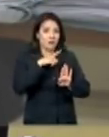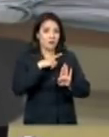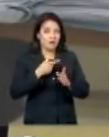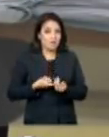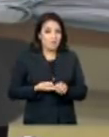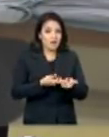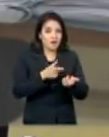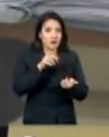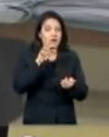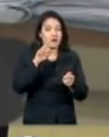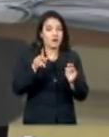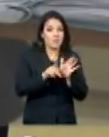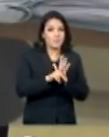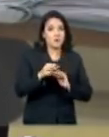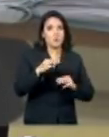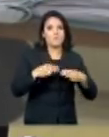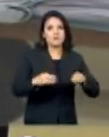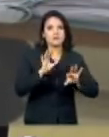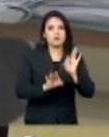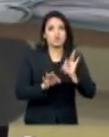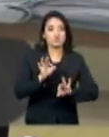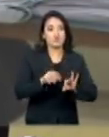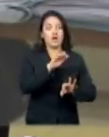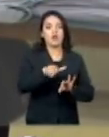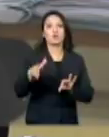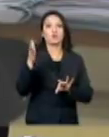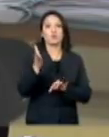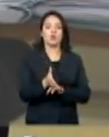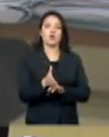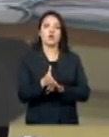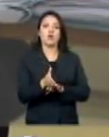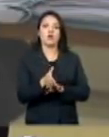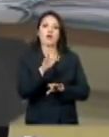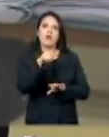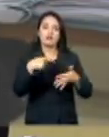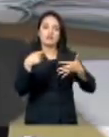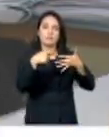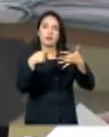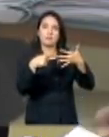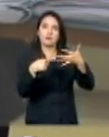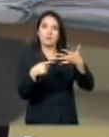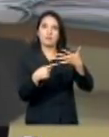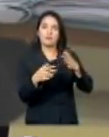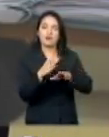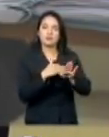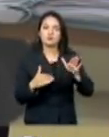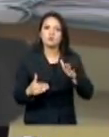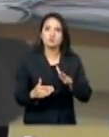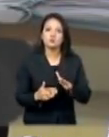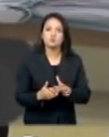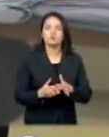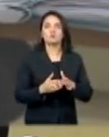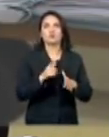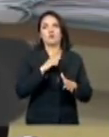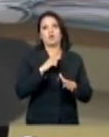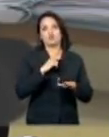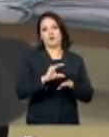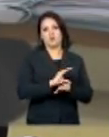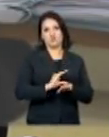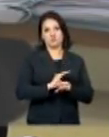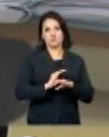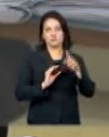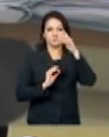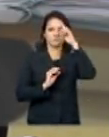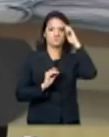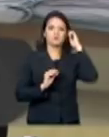da justiça e foi lá atendeu aos requisitos estabelecidos pela constituição o seu